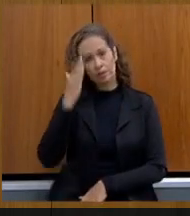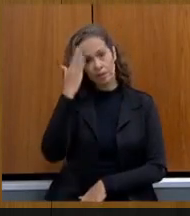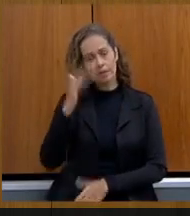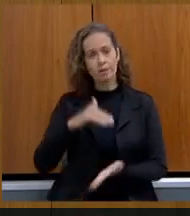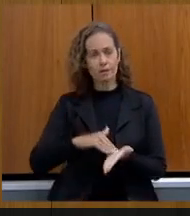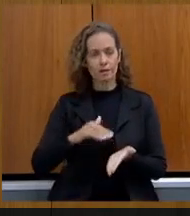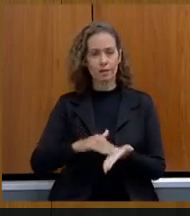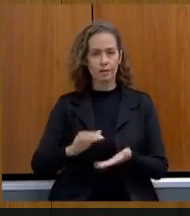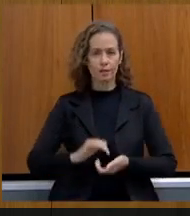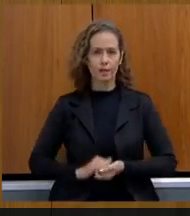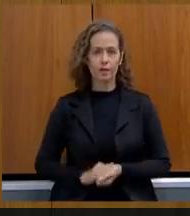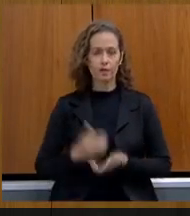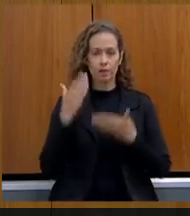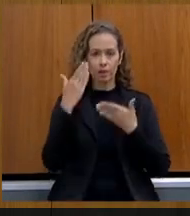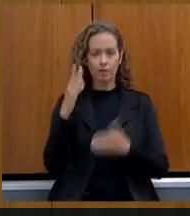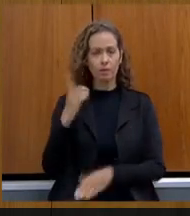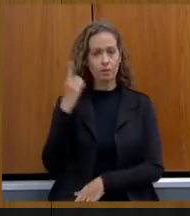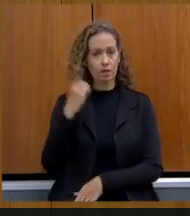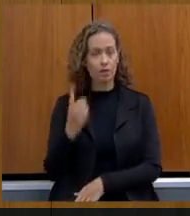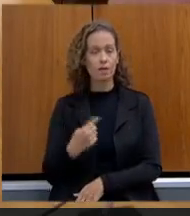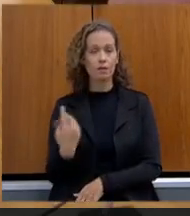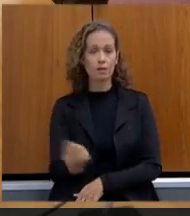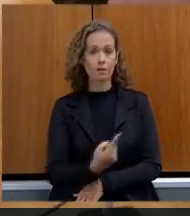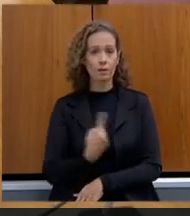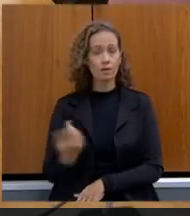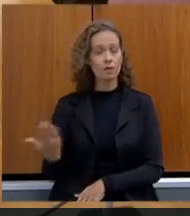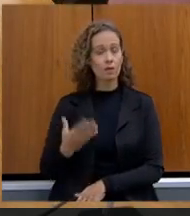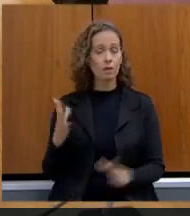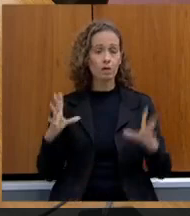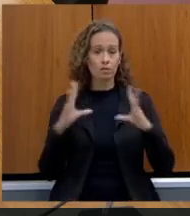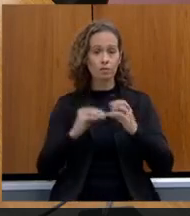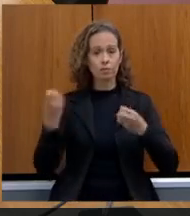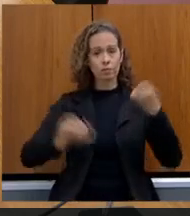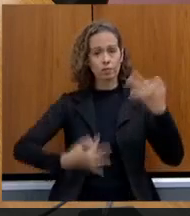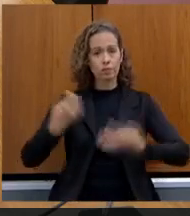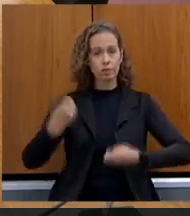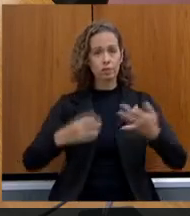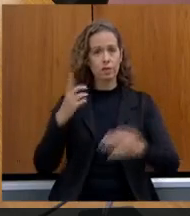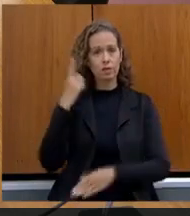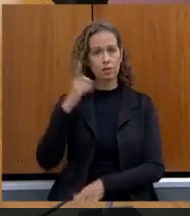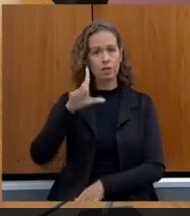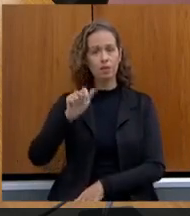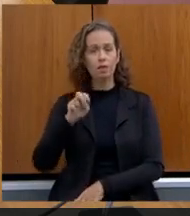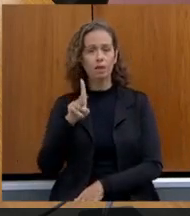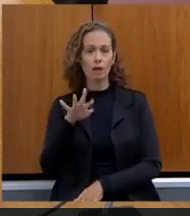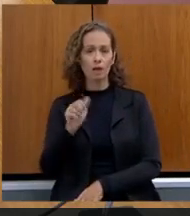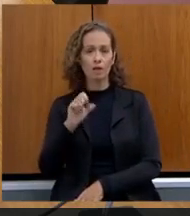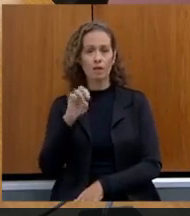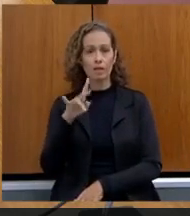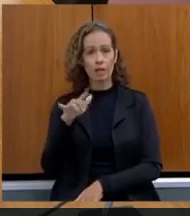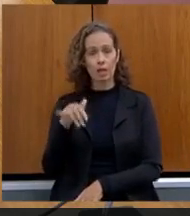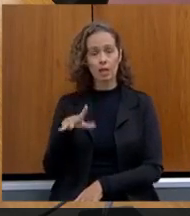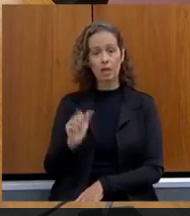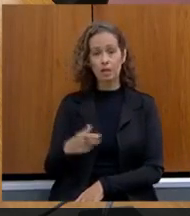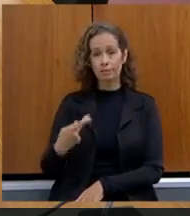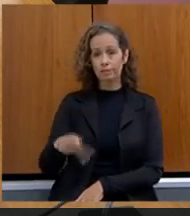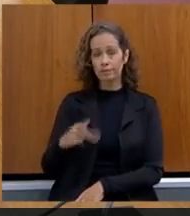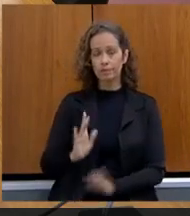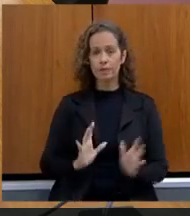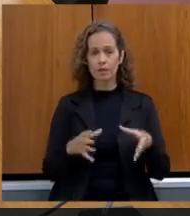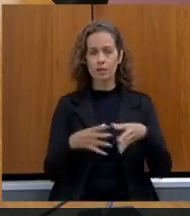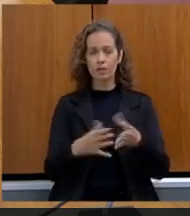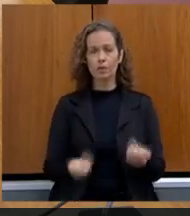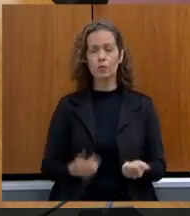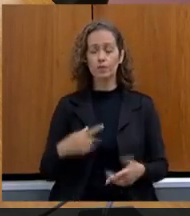secretário ligado adaptado nós vamos ouvir agora as considerações da deputada Laura Serrano membro efetivo desta comissão